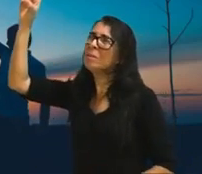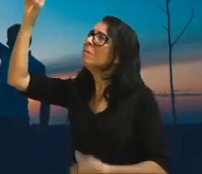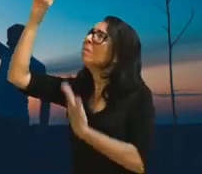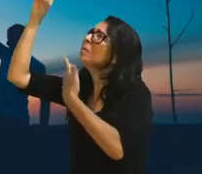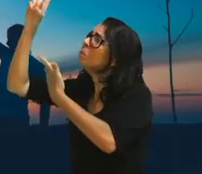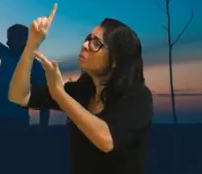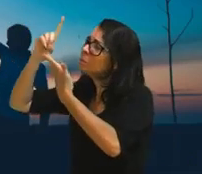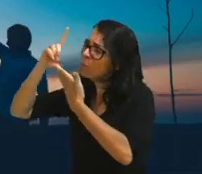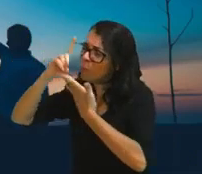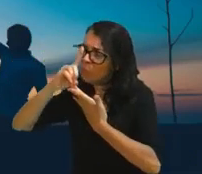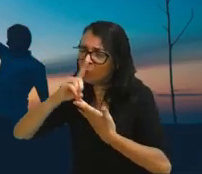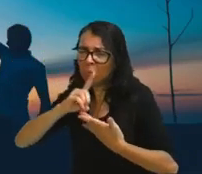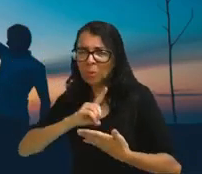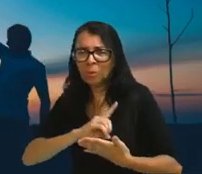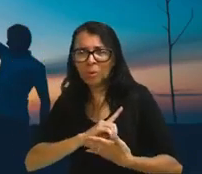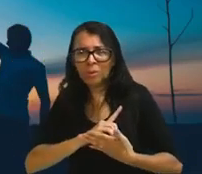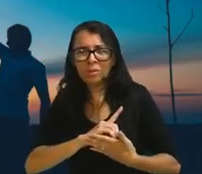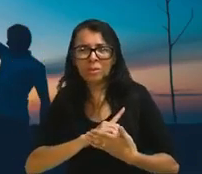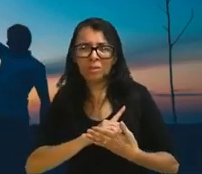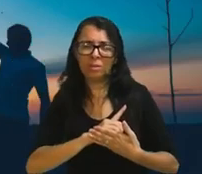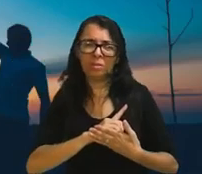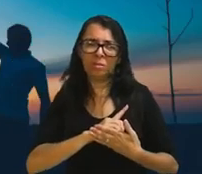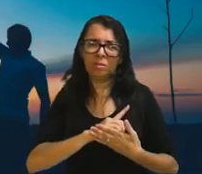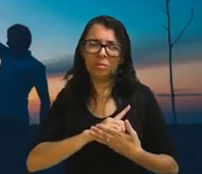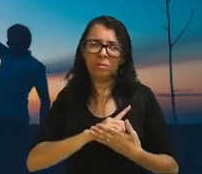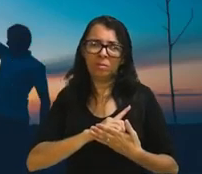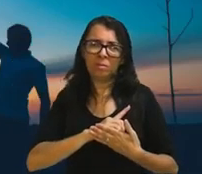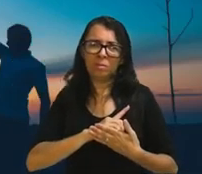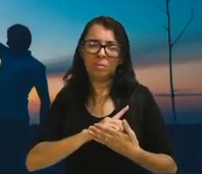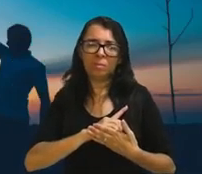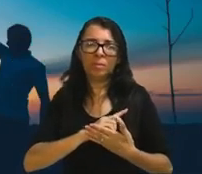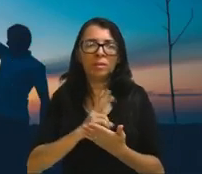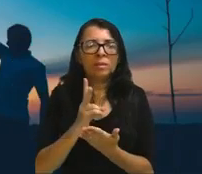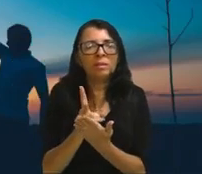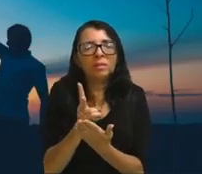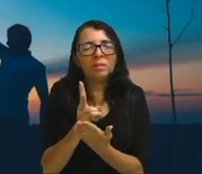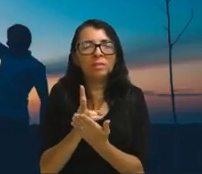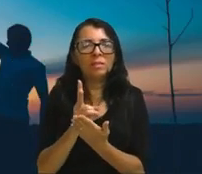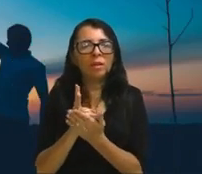seu lar também uma unidade, onde todos